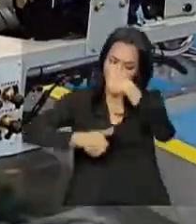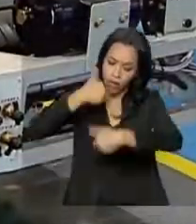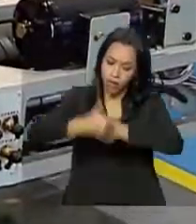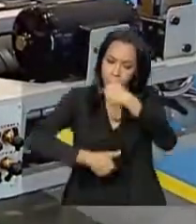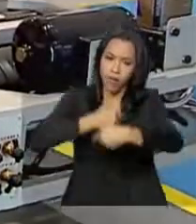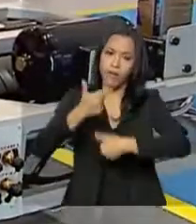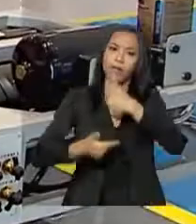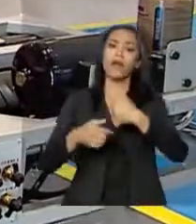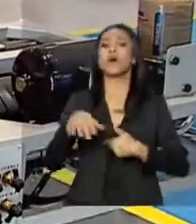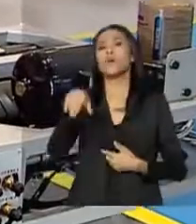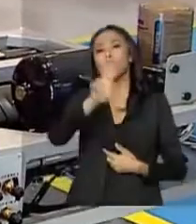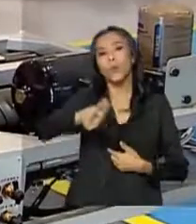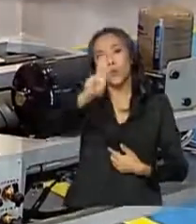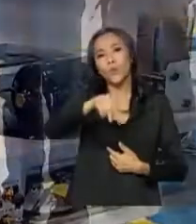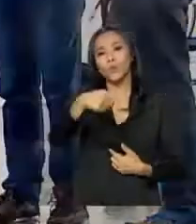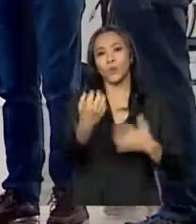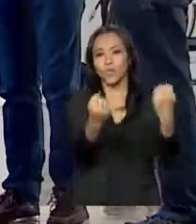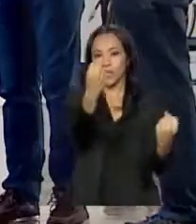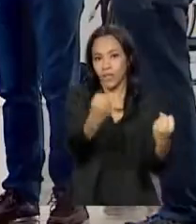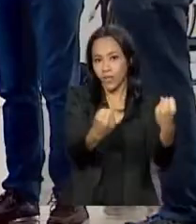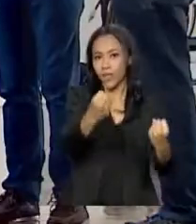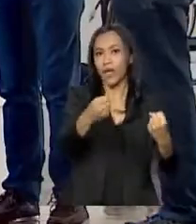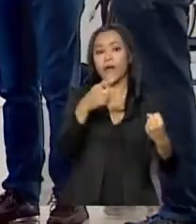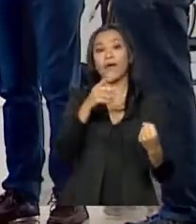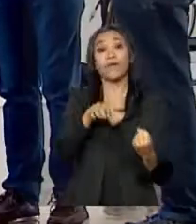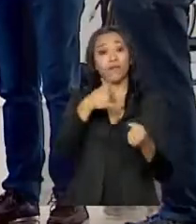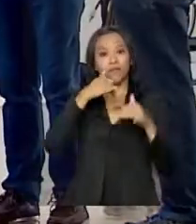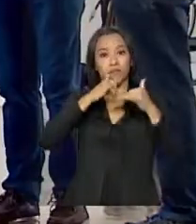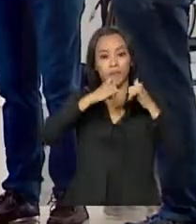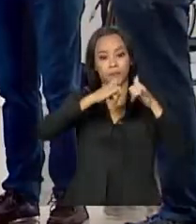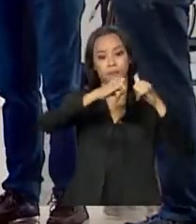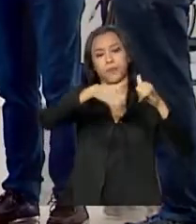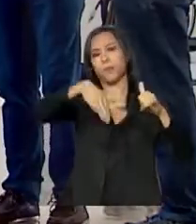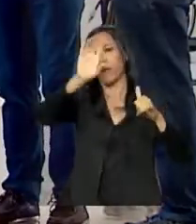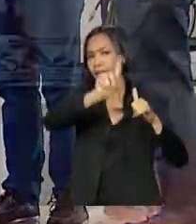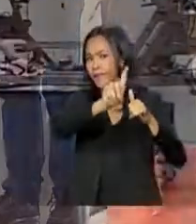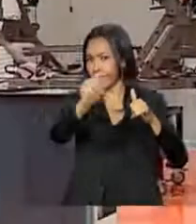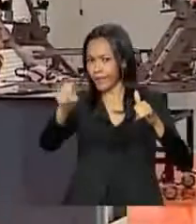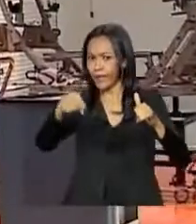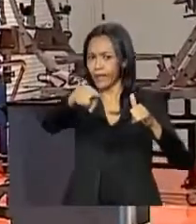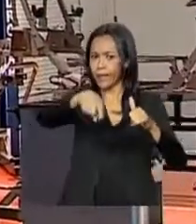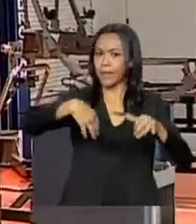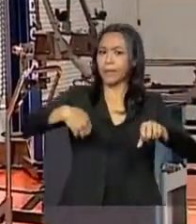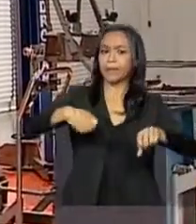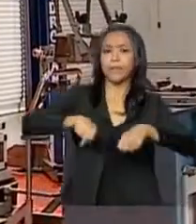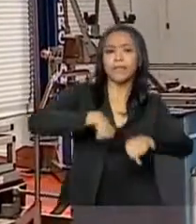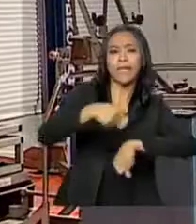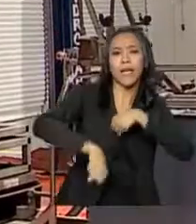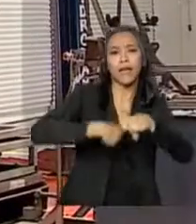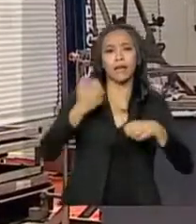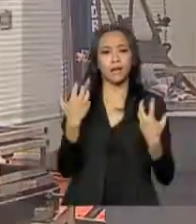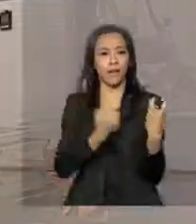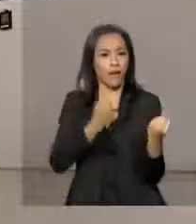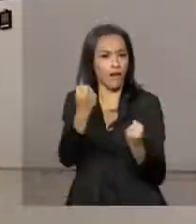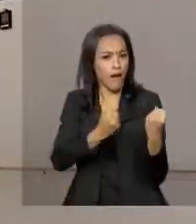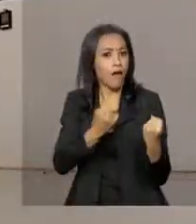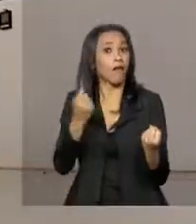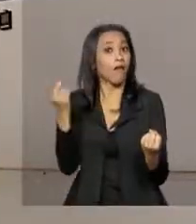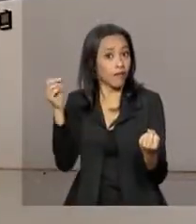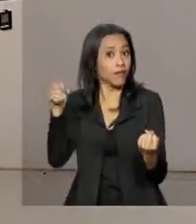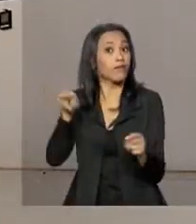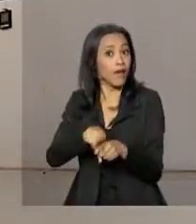de veículos elétricos. Já são mais de 100 unidades. São bicicletas, carros e até